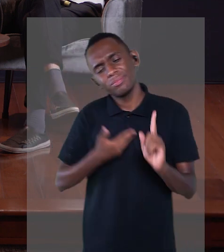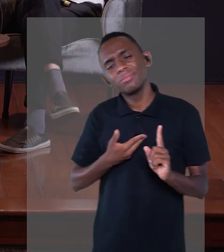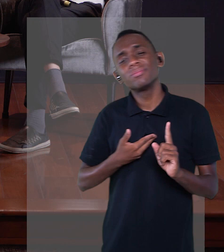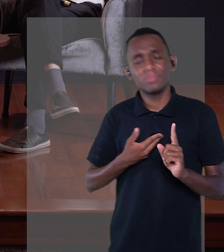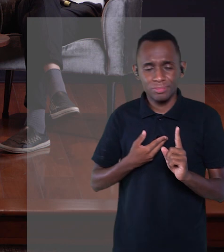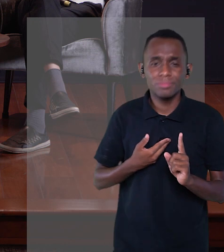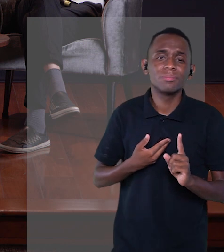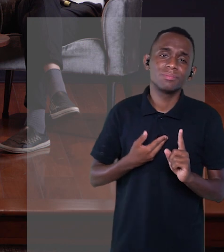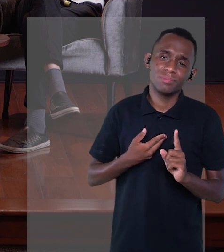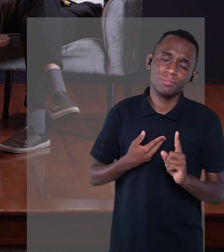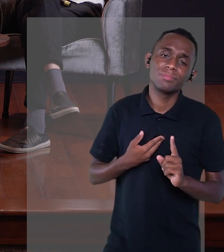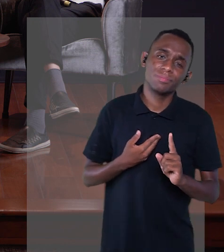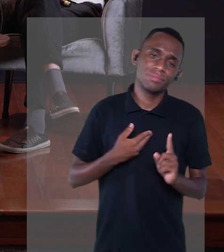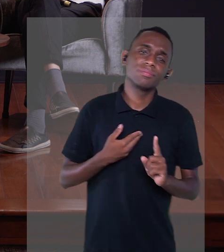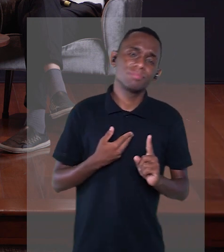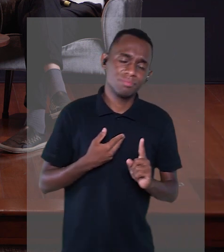sem gás,